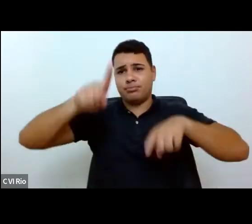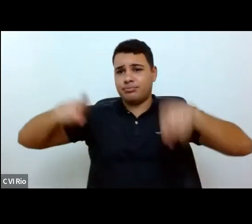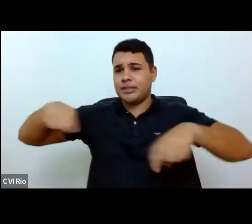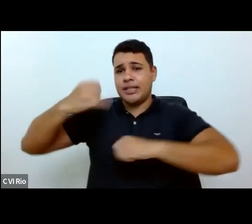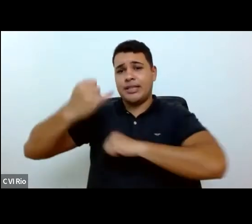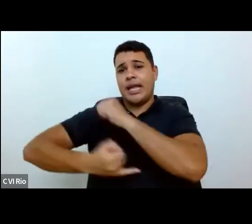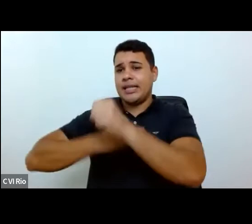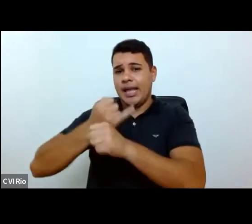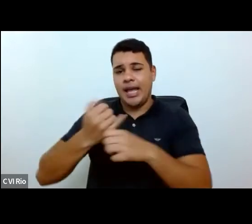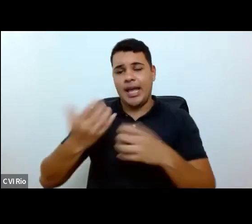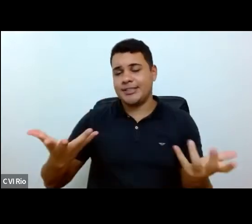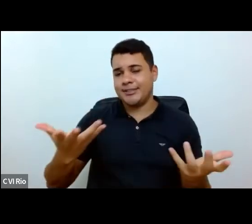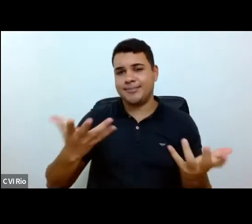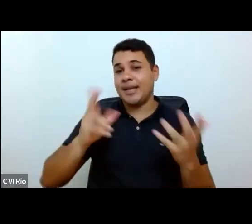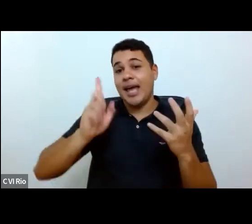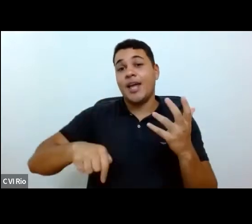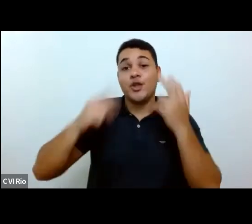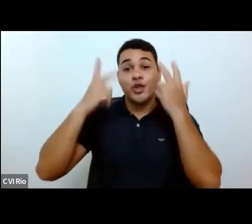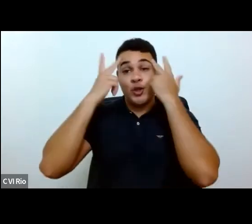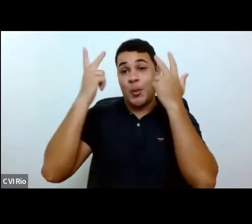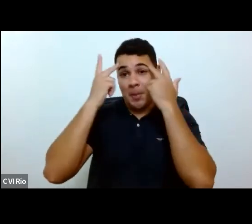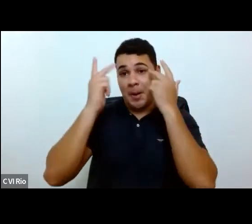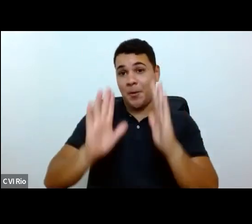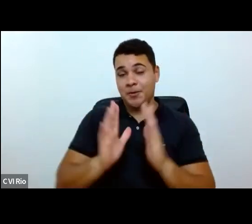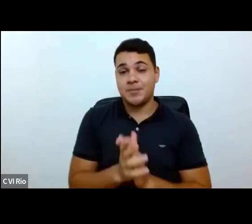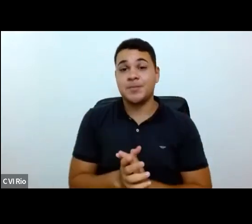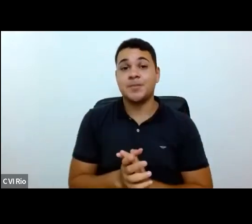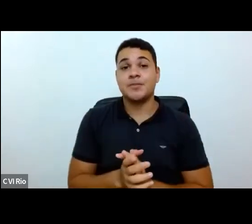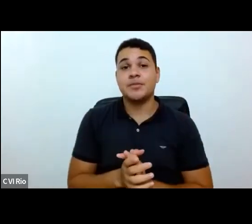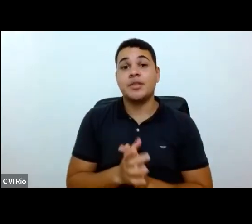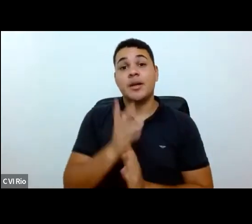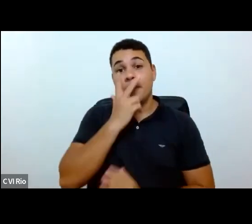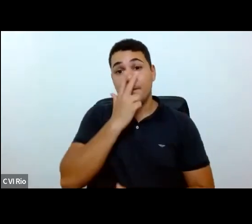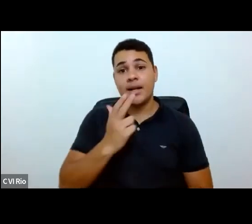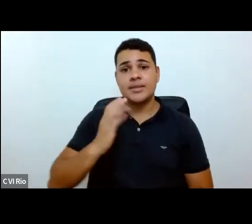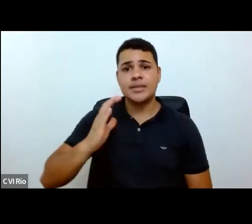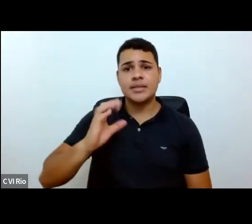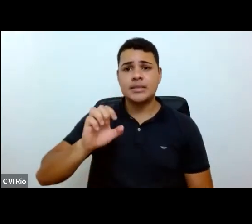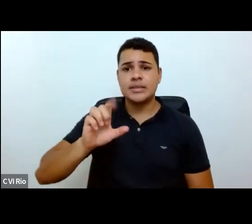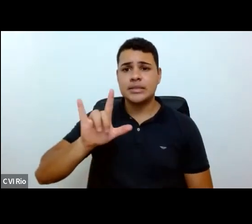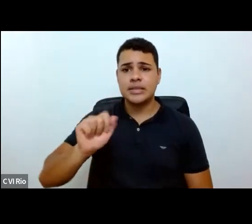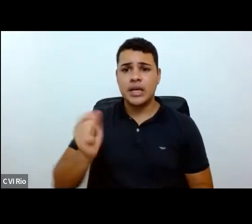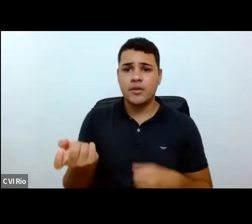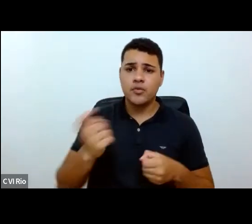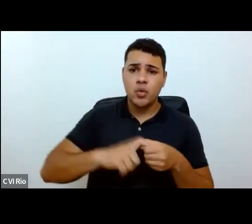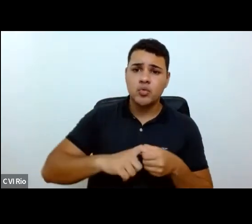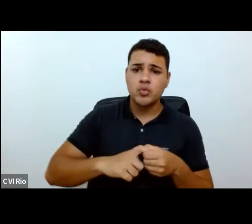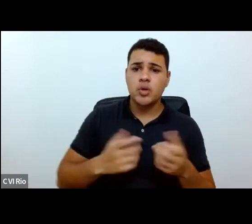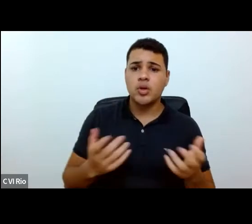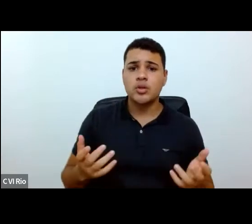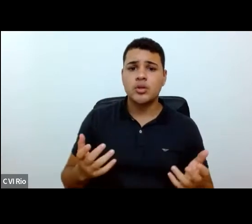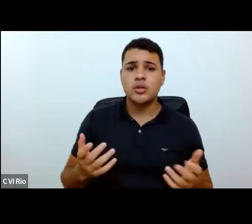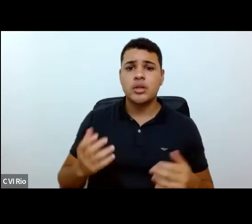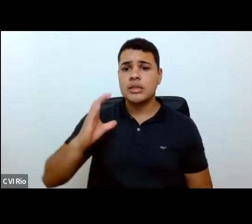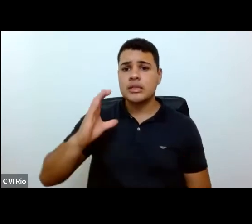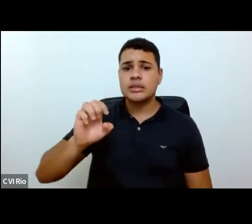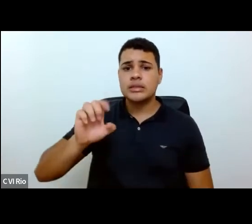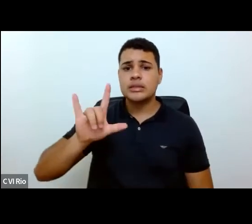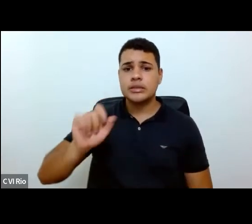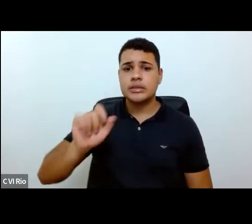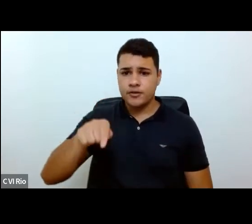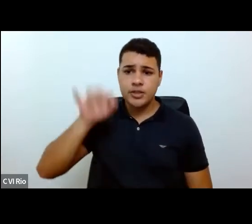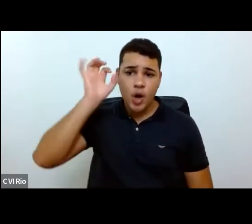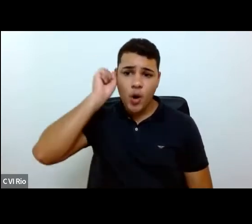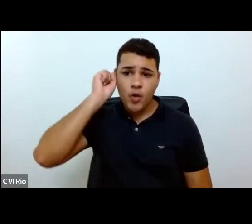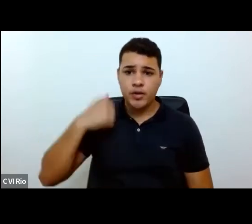tempo, enfim. É, parece que a Célia voltou, você... Célia, você me ouve? Quer